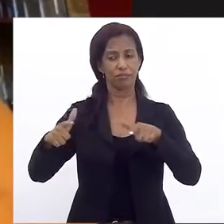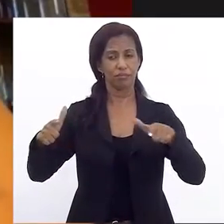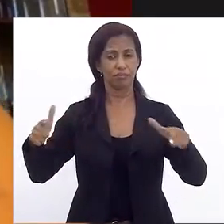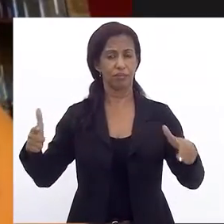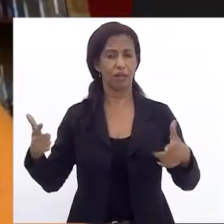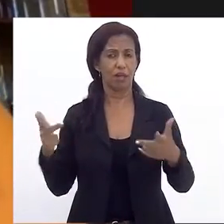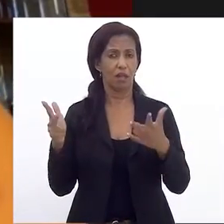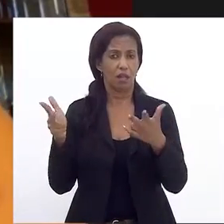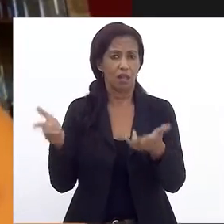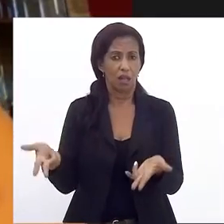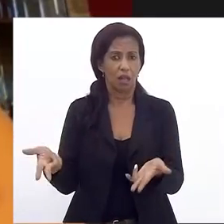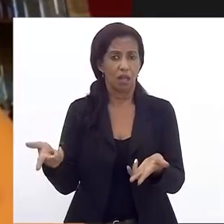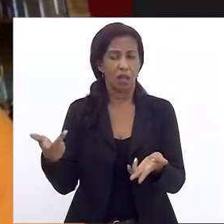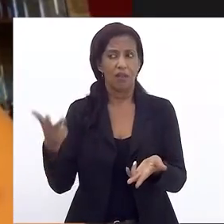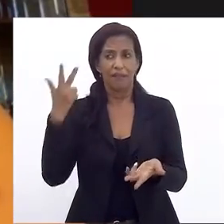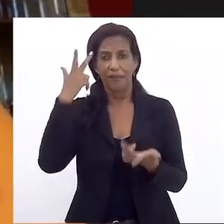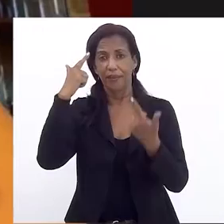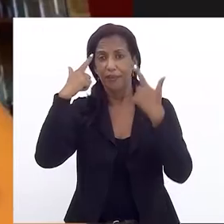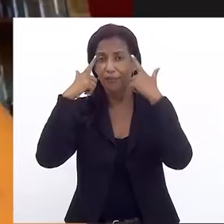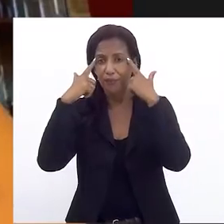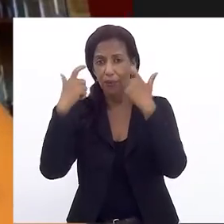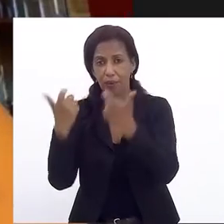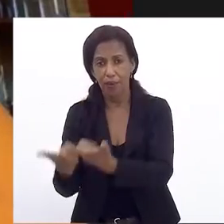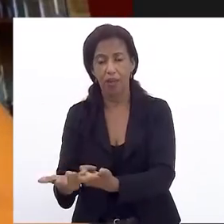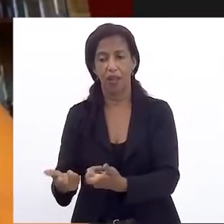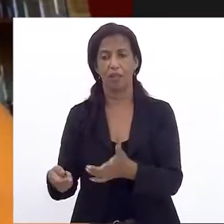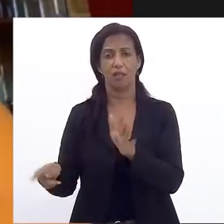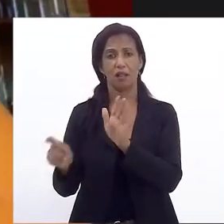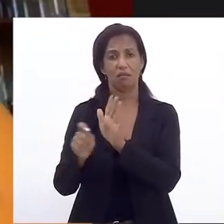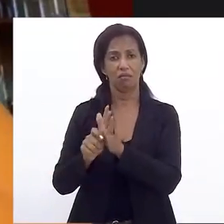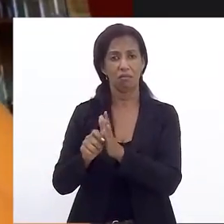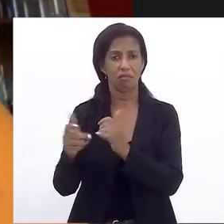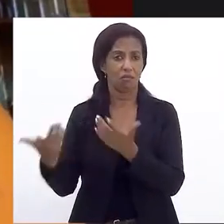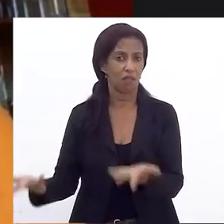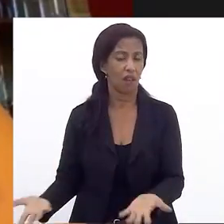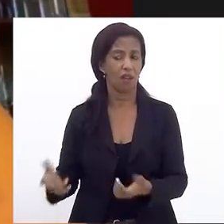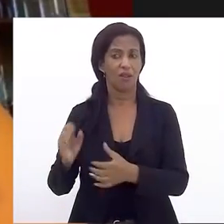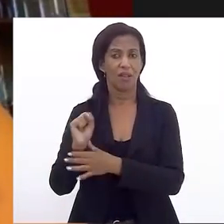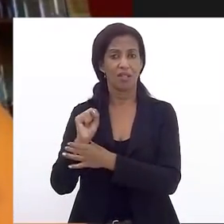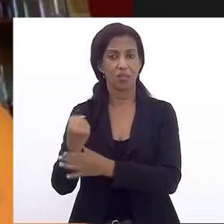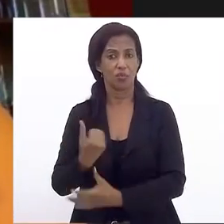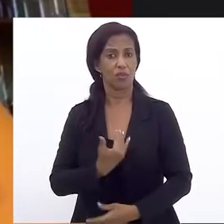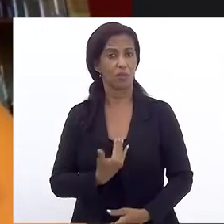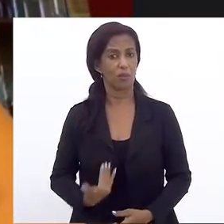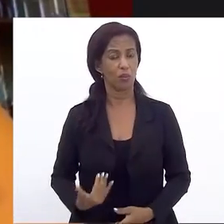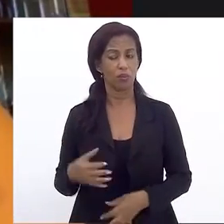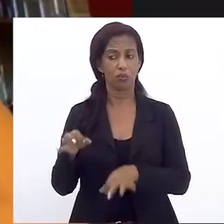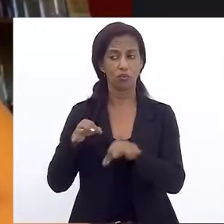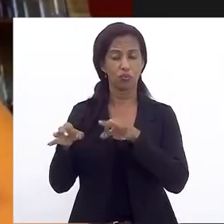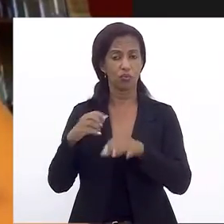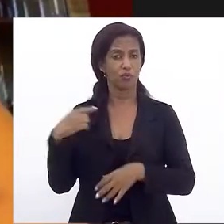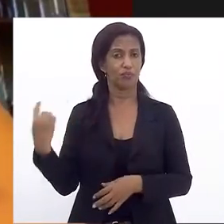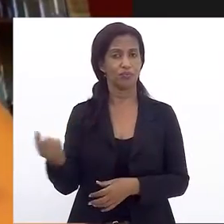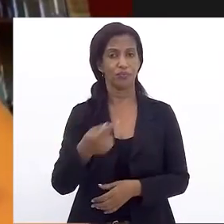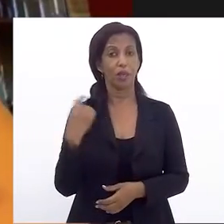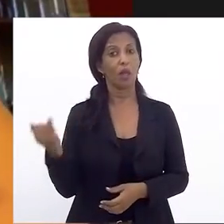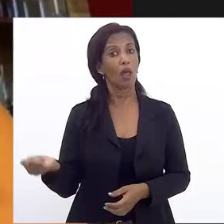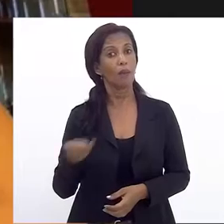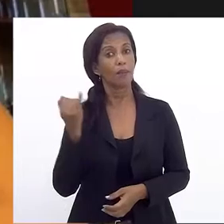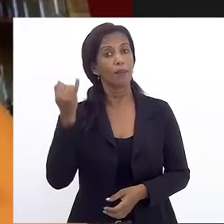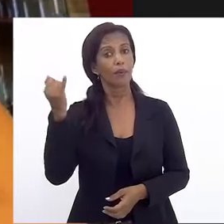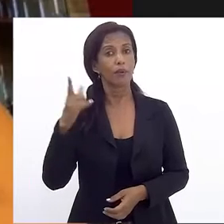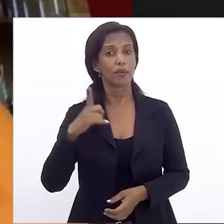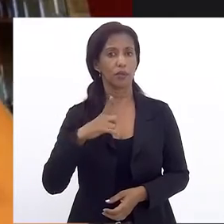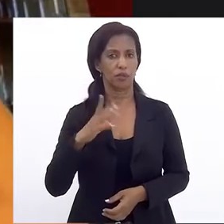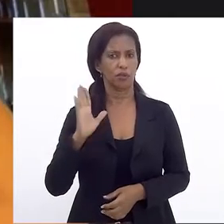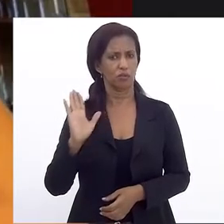da violência, o tráfico, a segurança pública de uma forma geral. Então era muito importante, eu já tive conversando